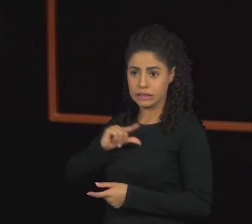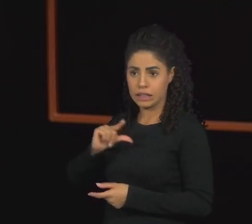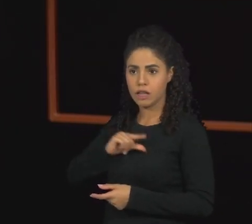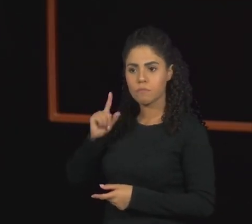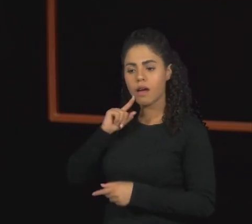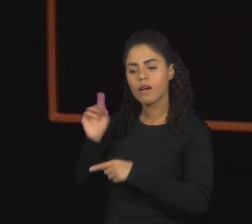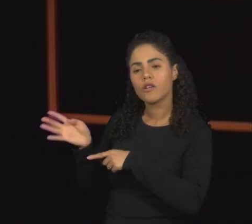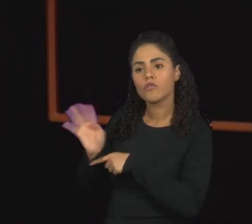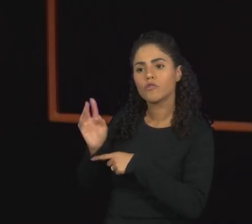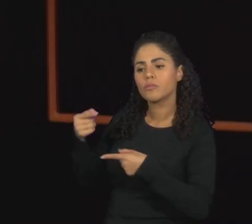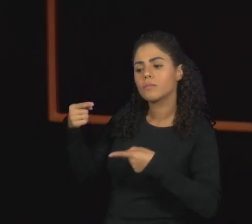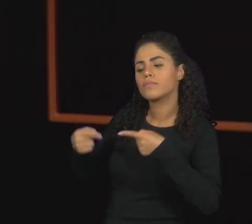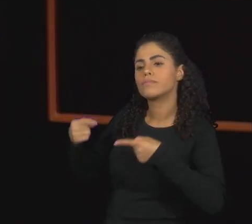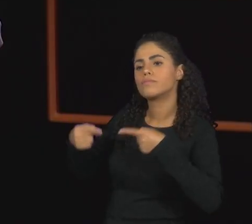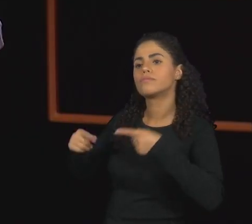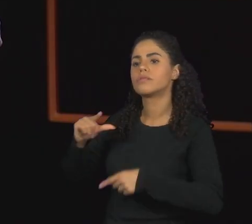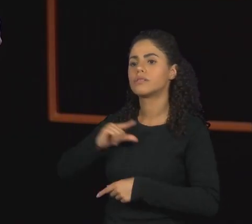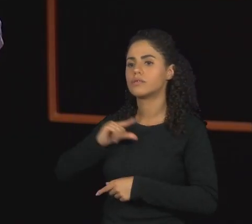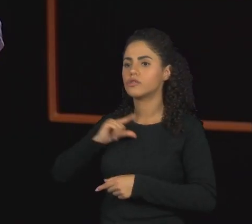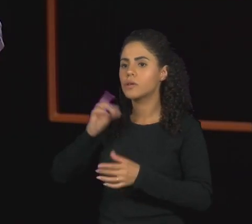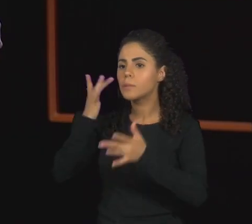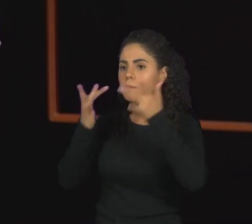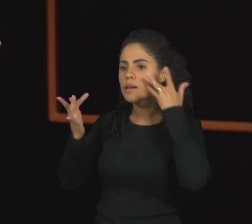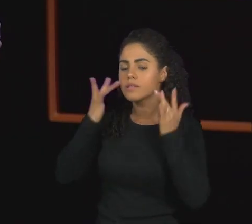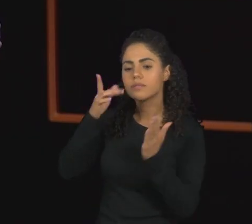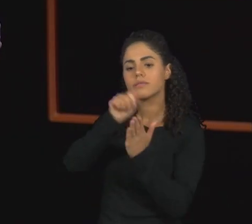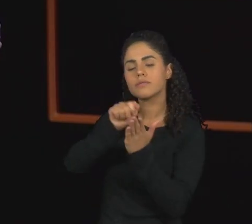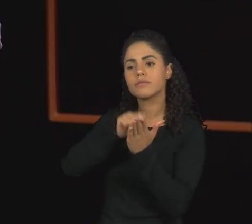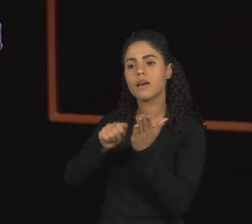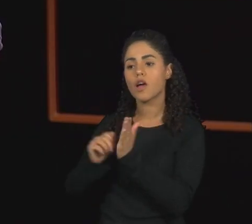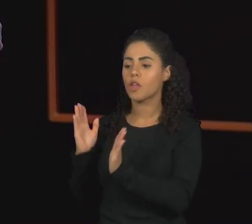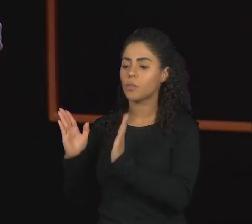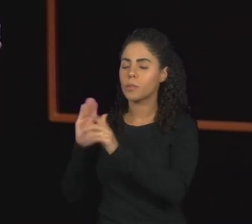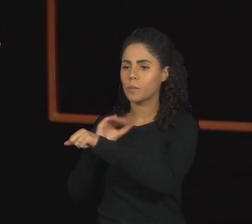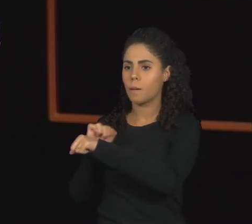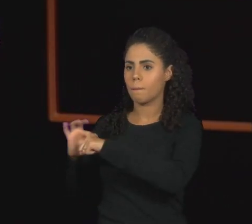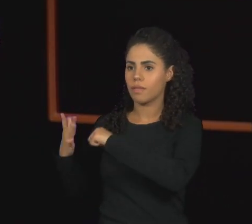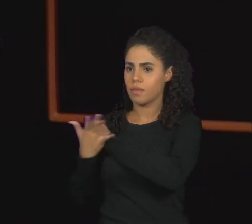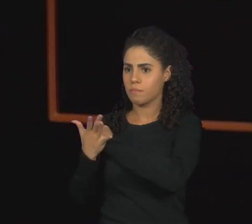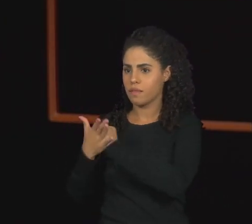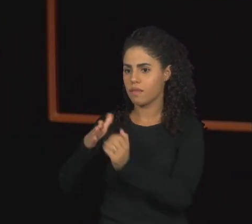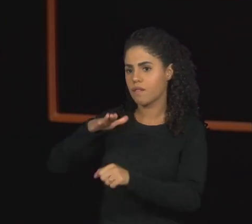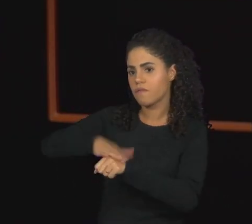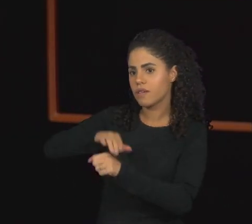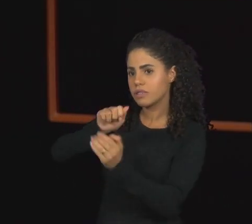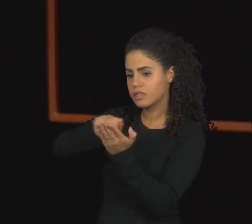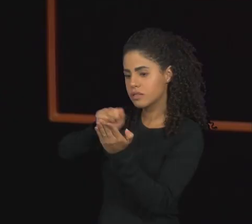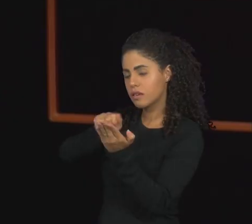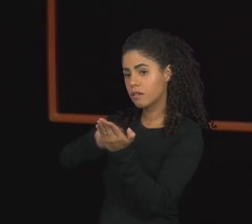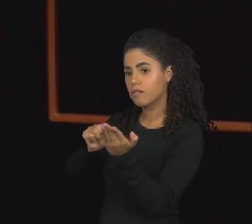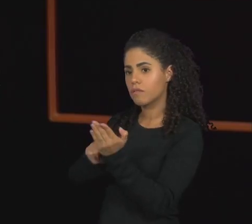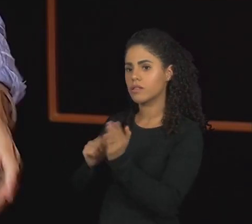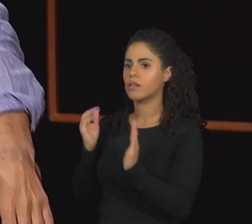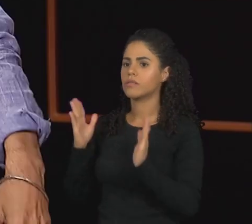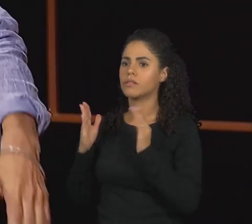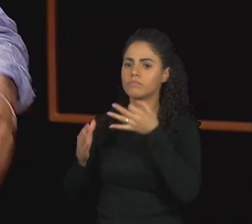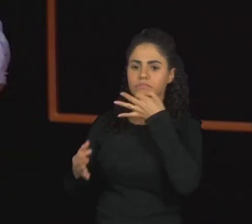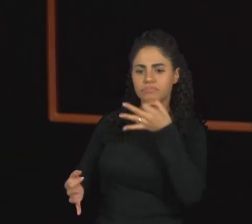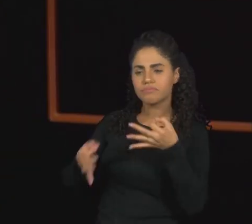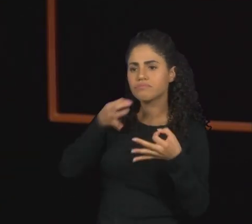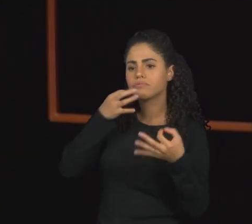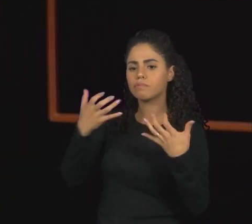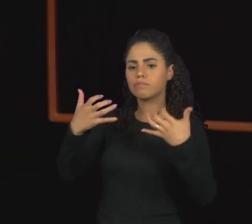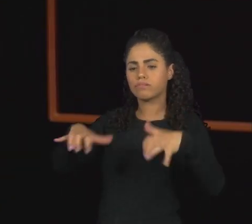dirigir um filme político. Sim. Era uma peça que eles tinham escrito durante a pandemia. Nós estávamos num momento de grande polarização política